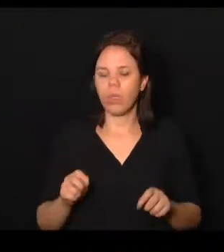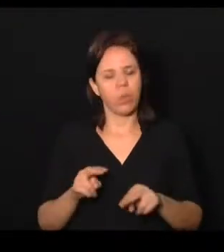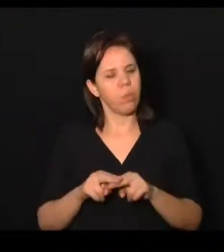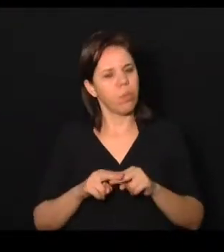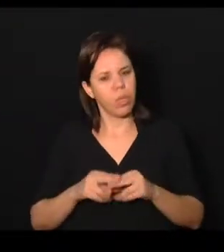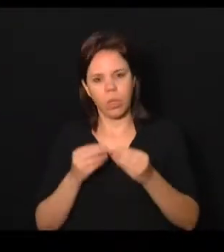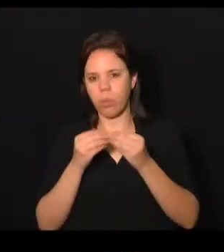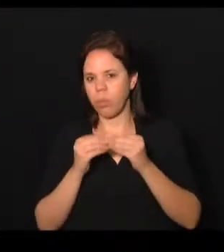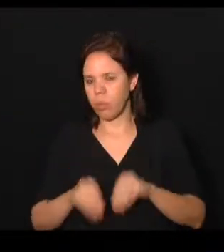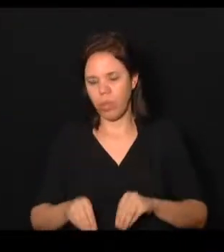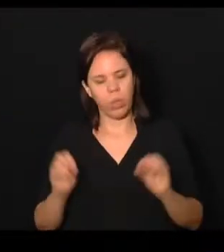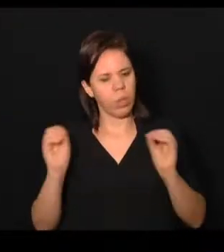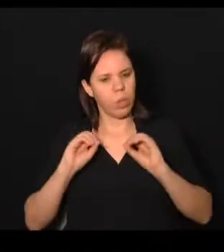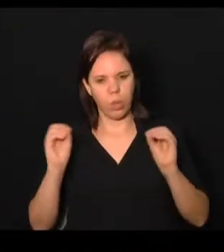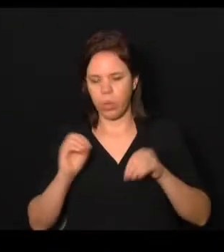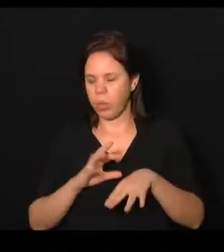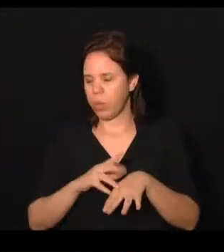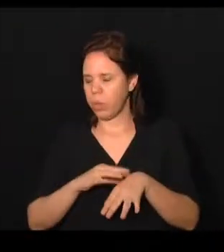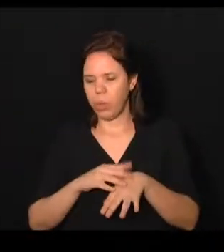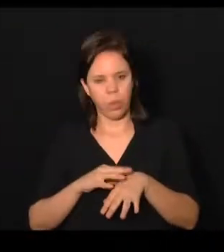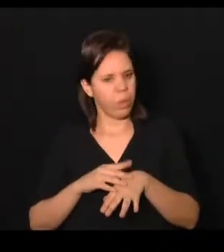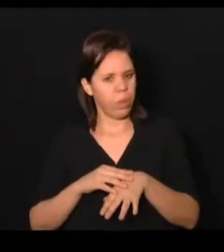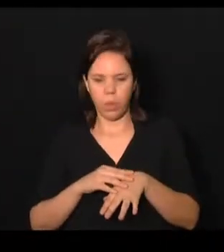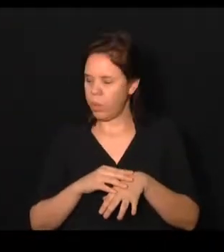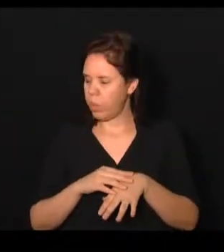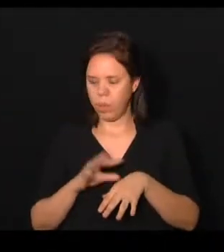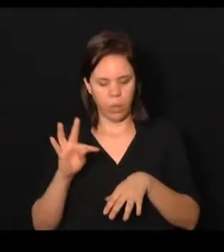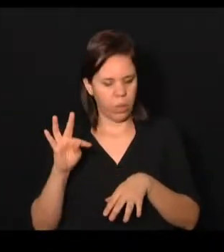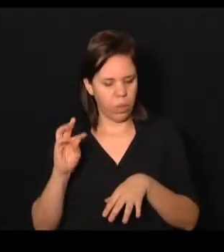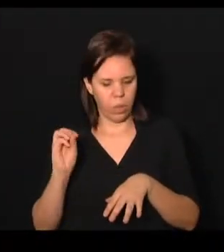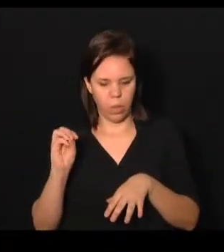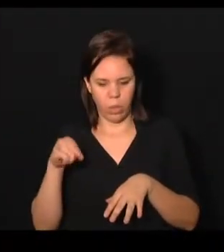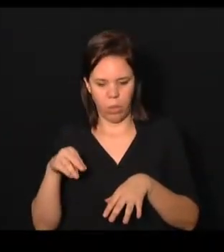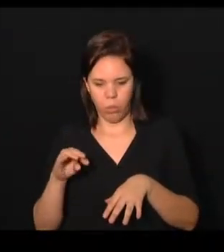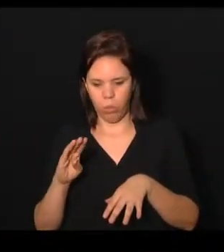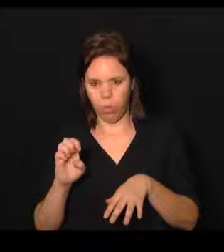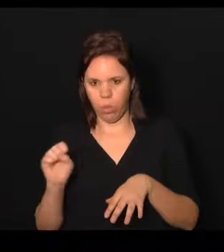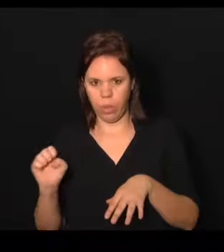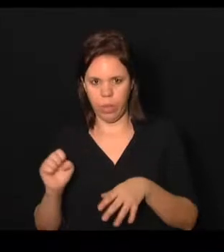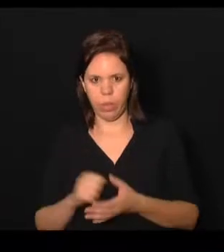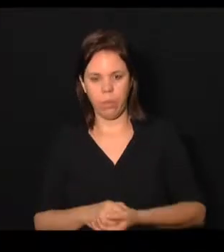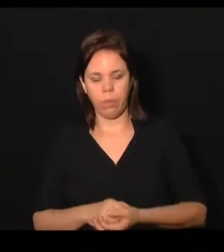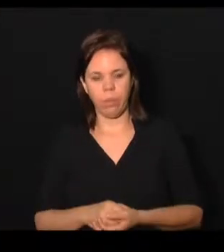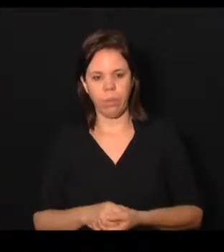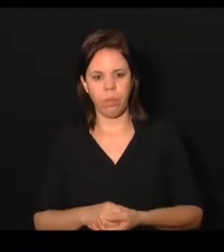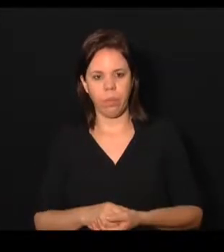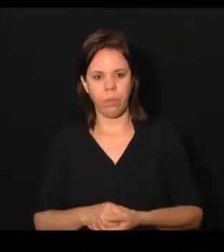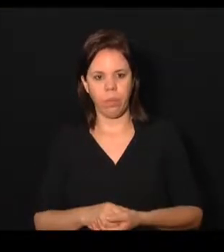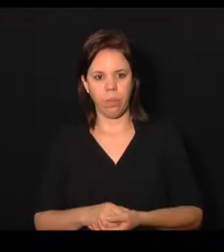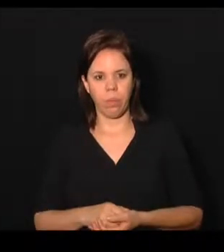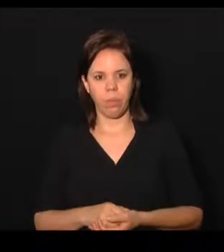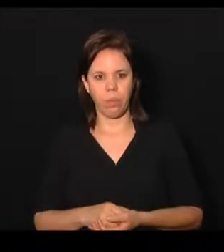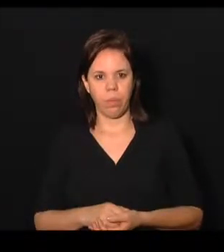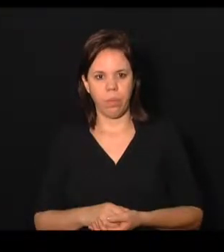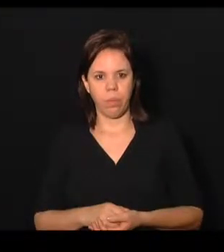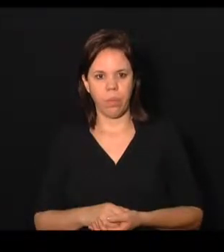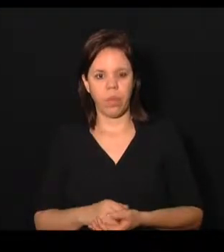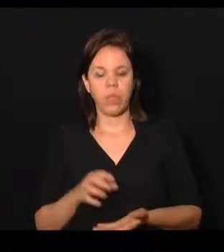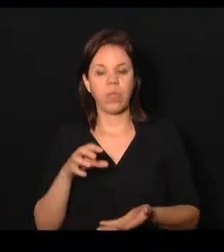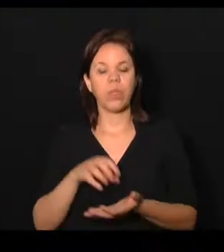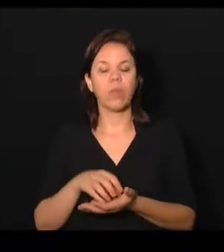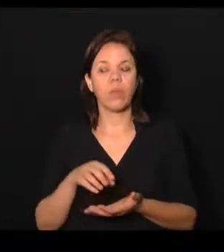causar distúrbios nem doenças, né? Como a trombose, por exemplo. Perfeito. E além do Centro